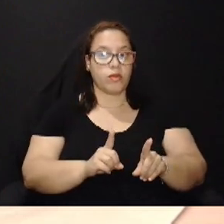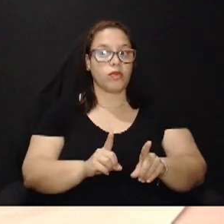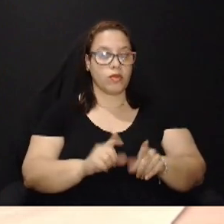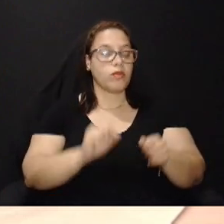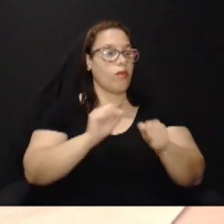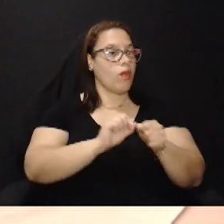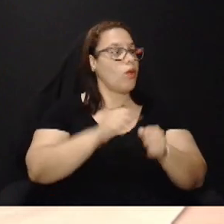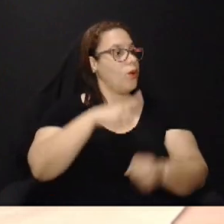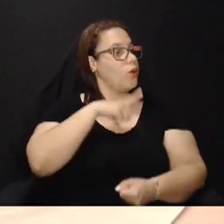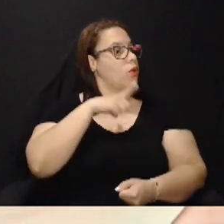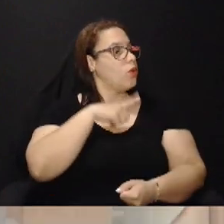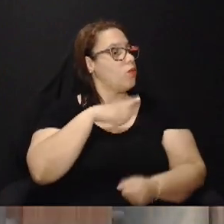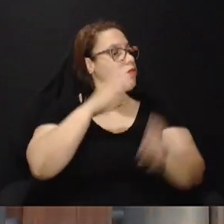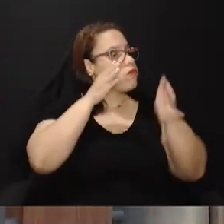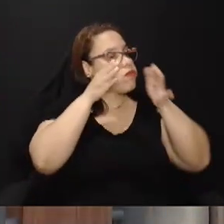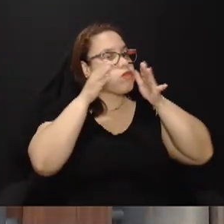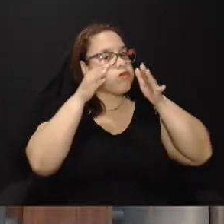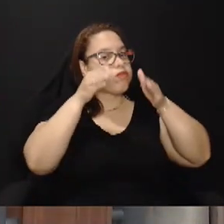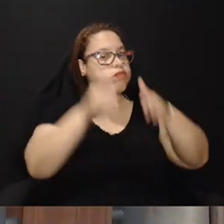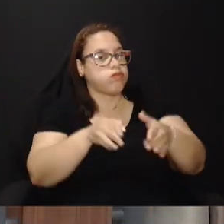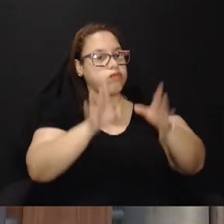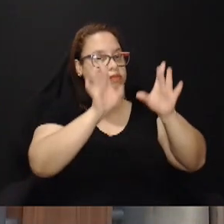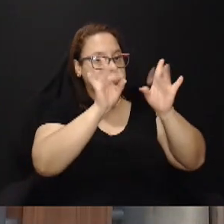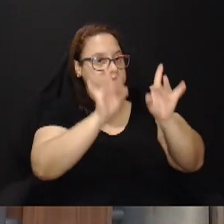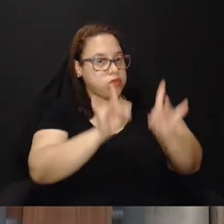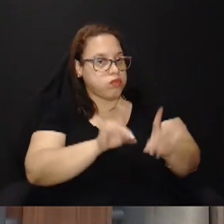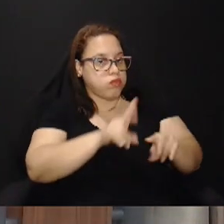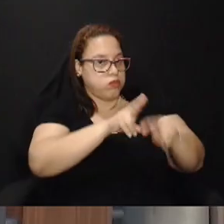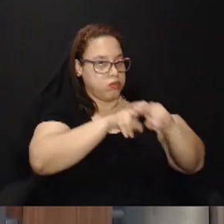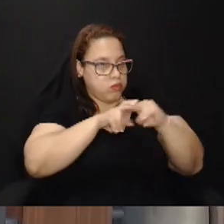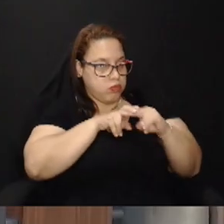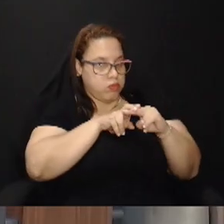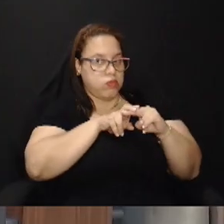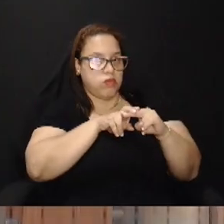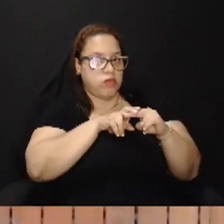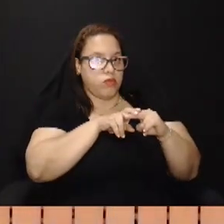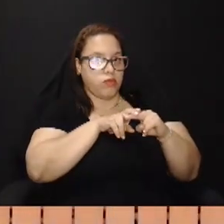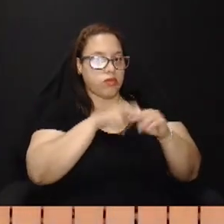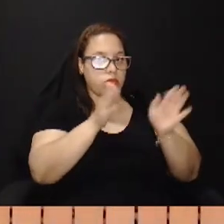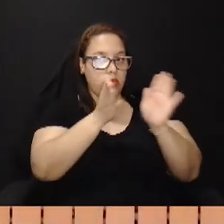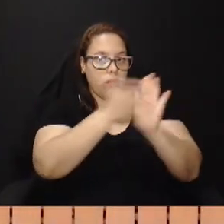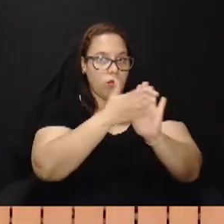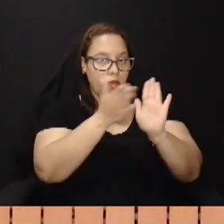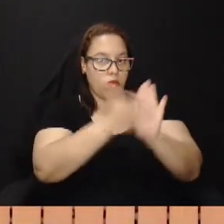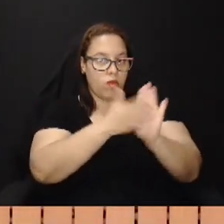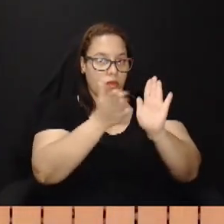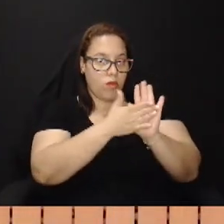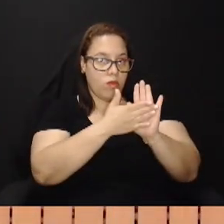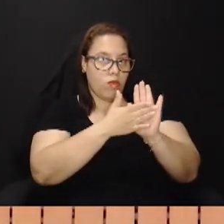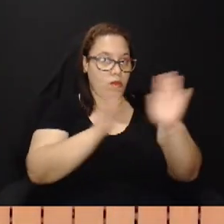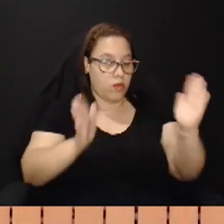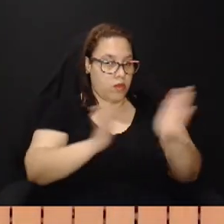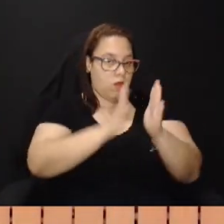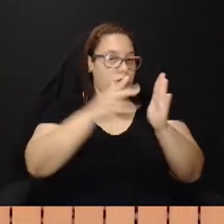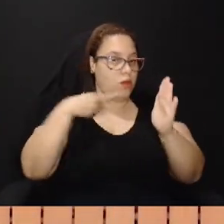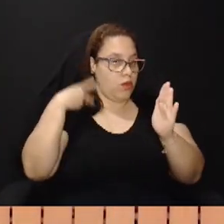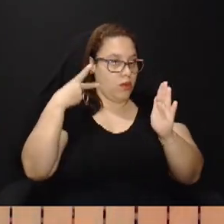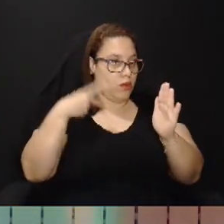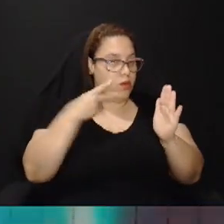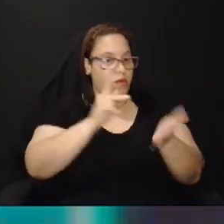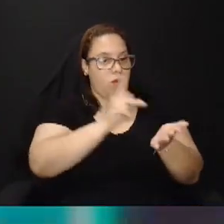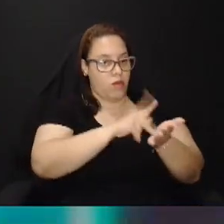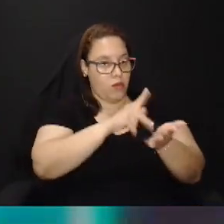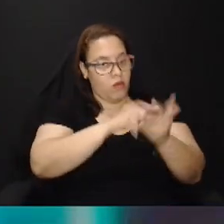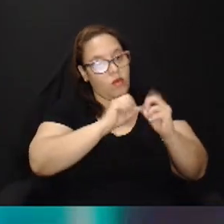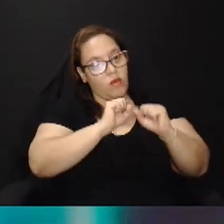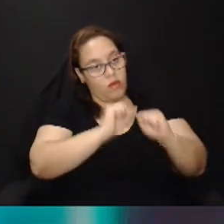uma atenção ainda mais especial. Por isso, né, de propor essa frente parlamentar, para que a gente realmente pudesse,